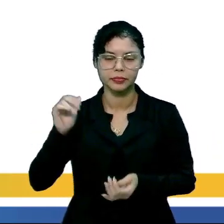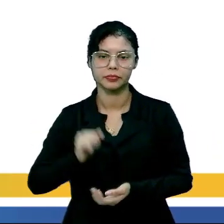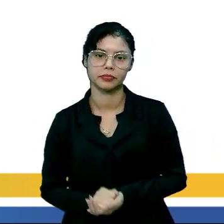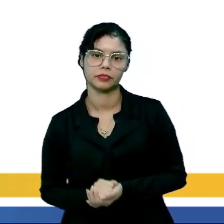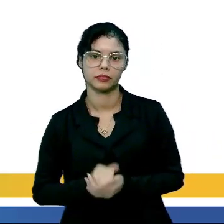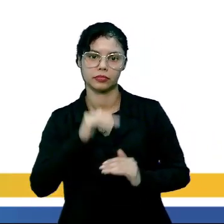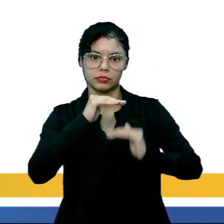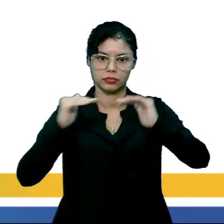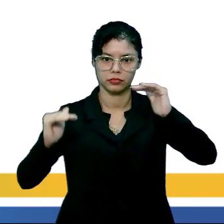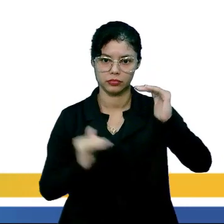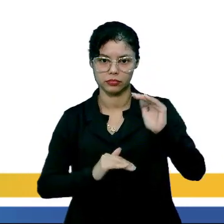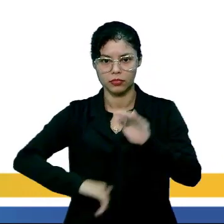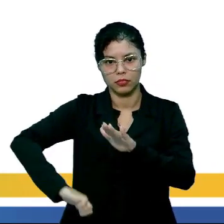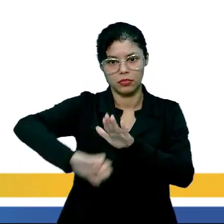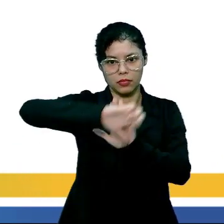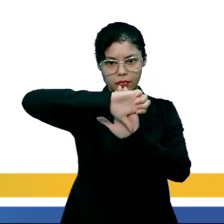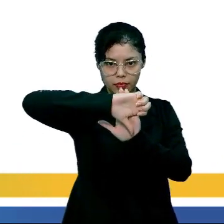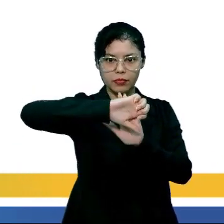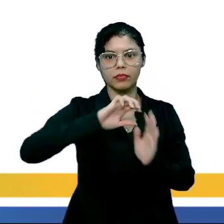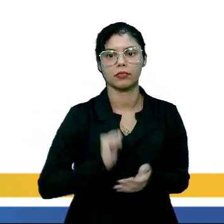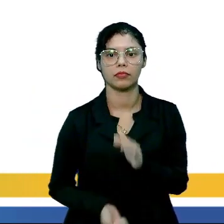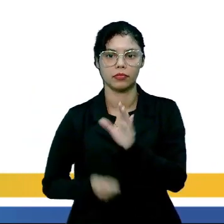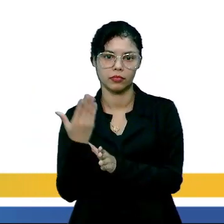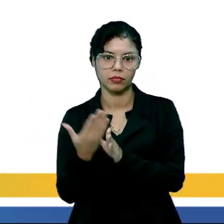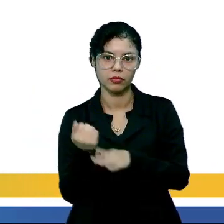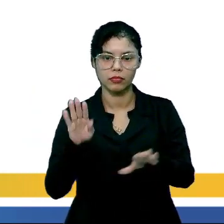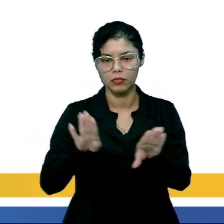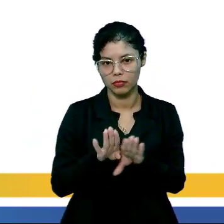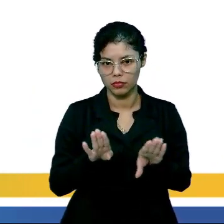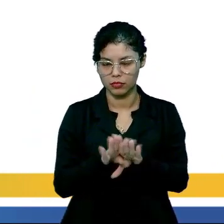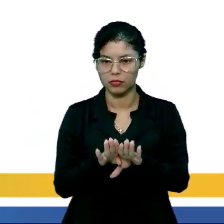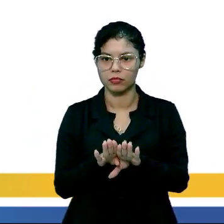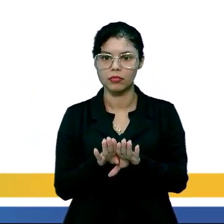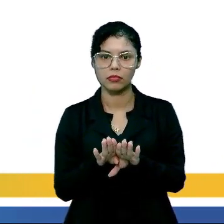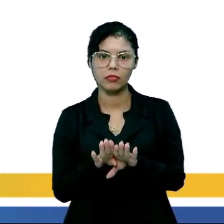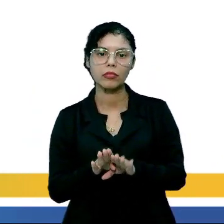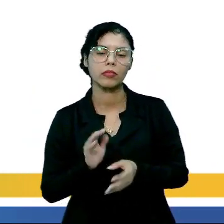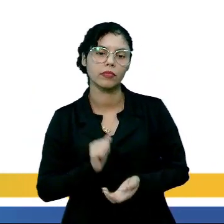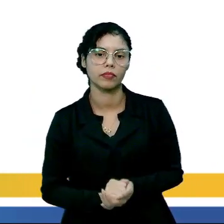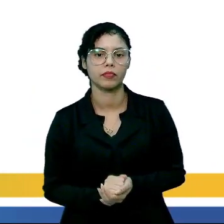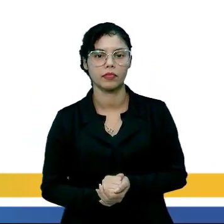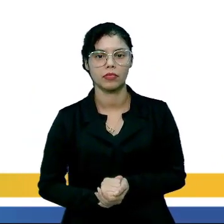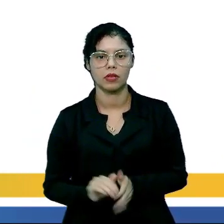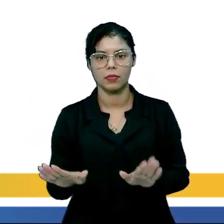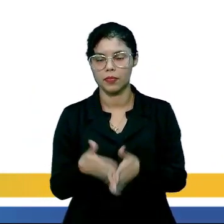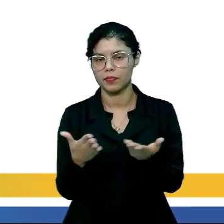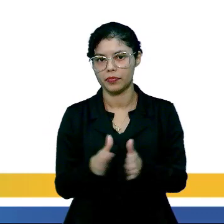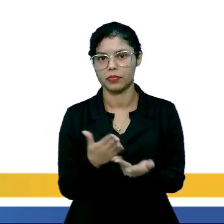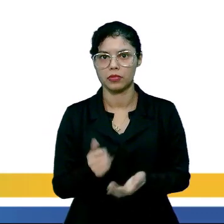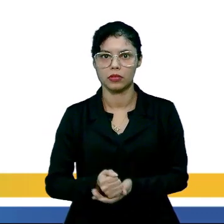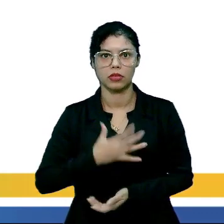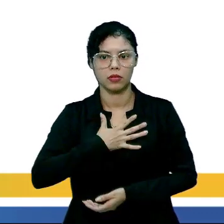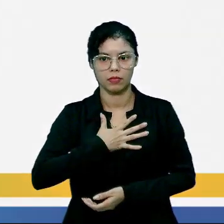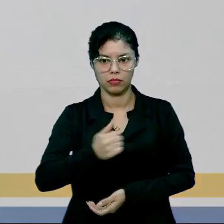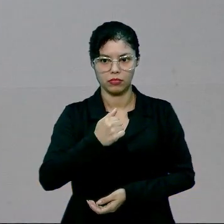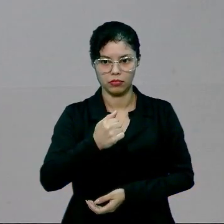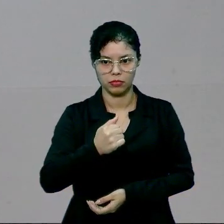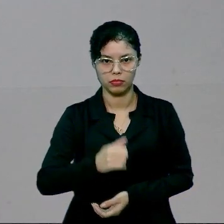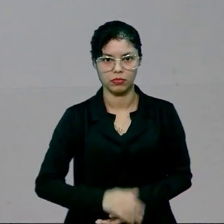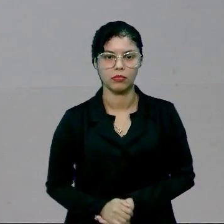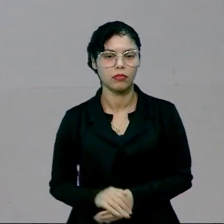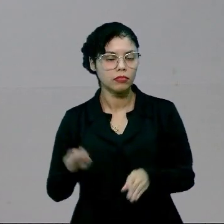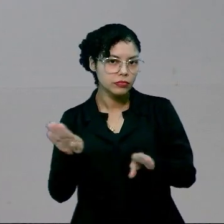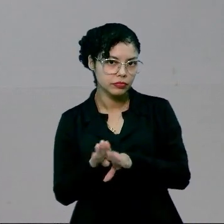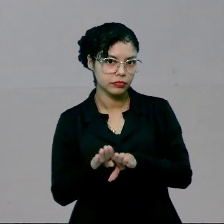caratismo, o desequilíbrio, crise da produção nos campos, a miséria e suicídio. Na